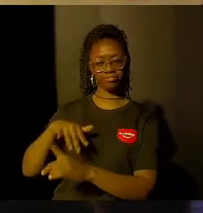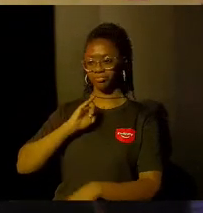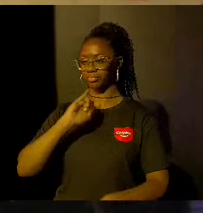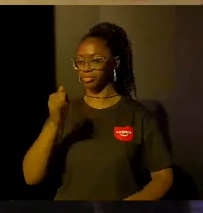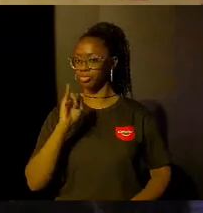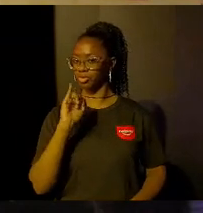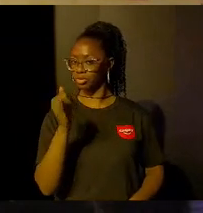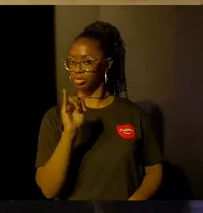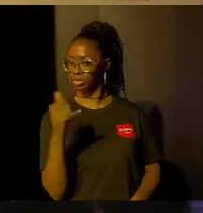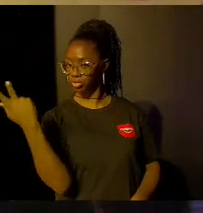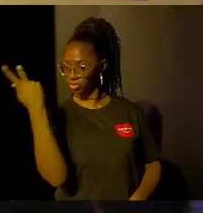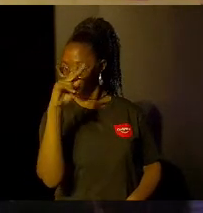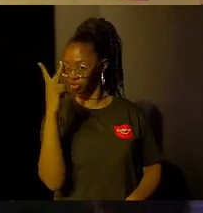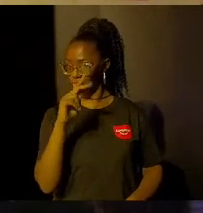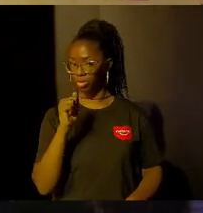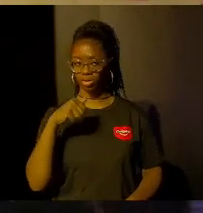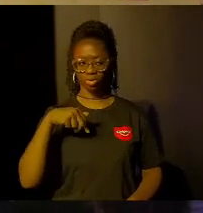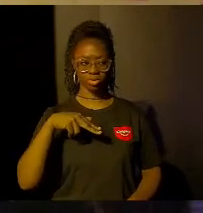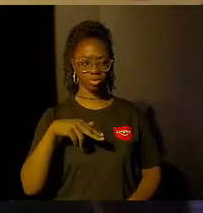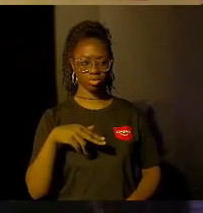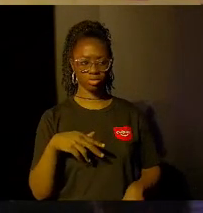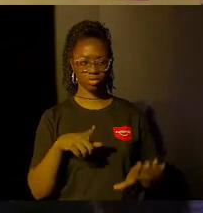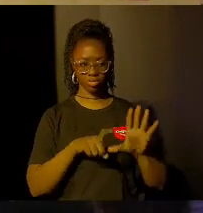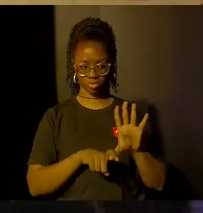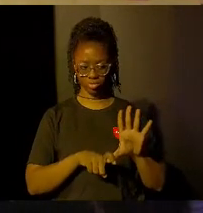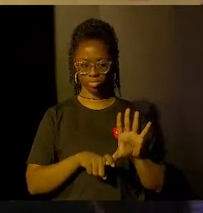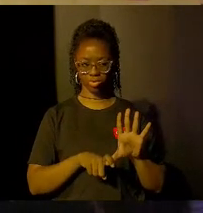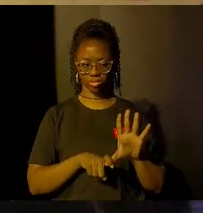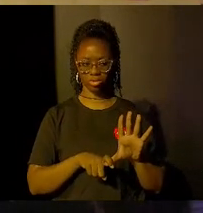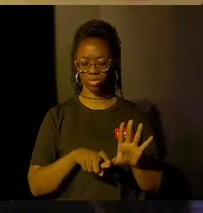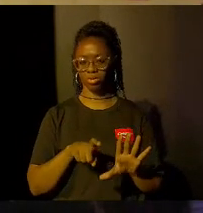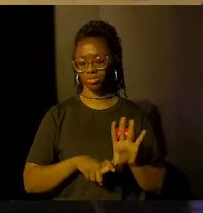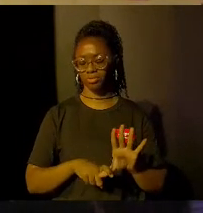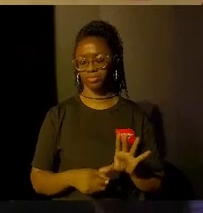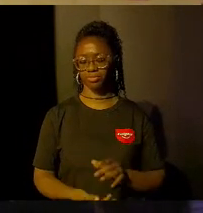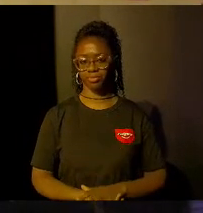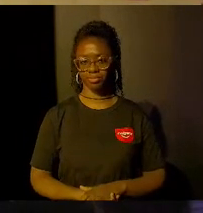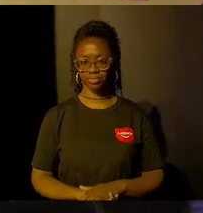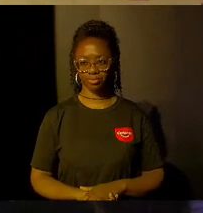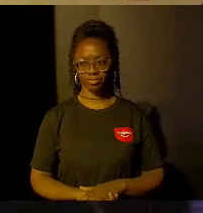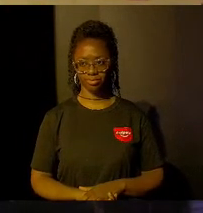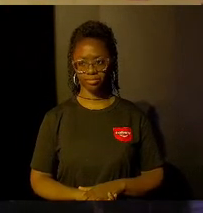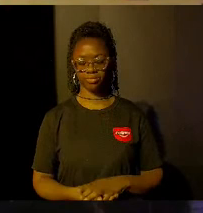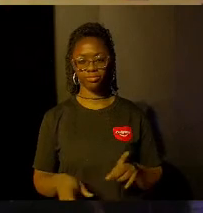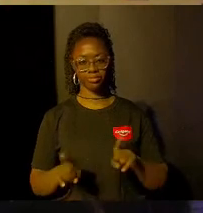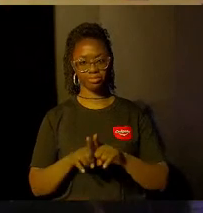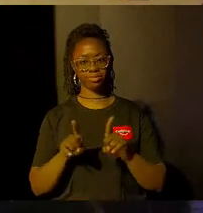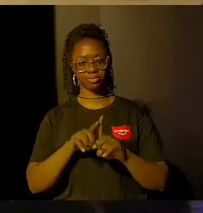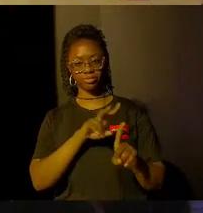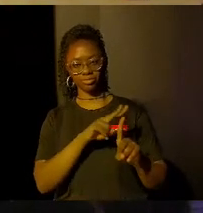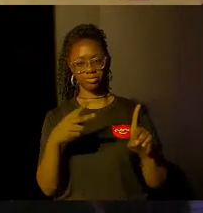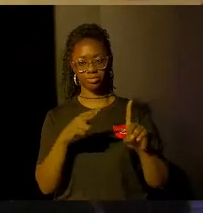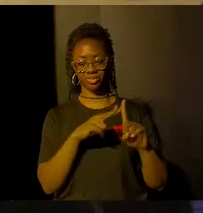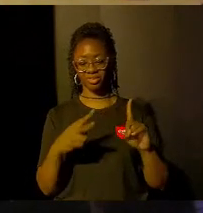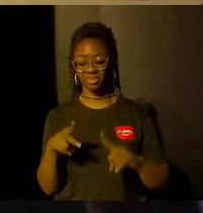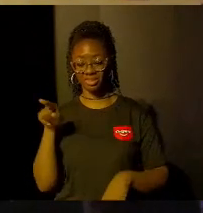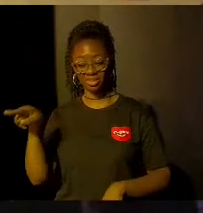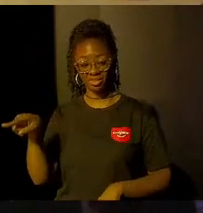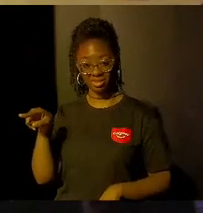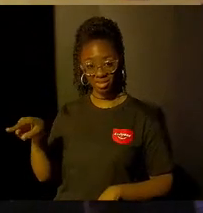história de Angola toda a minha educação formal foi baseada do ponto de vista do colonizador